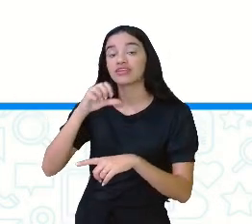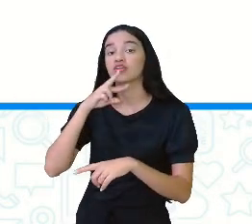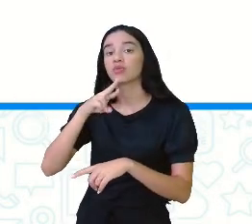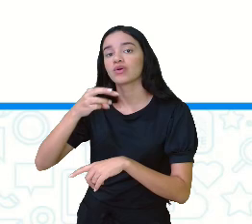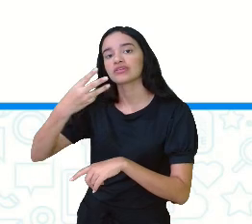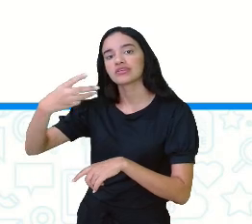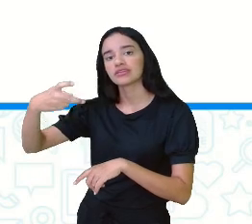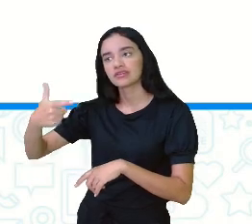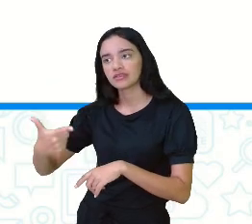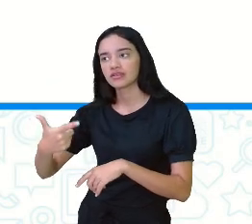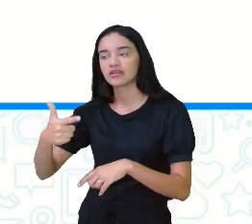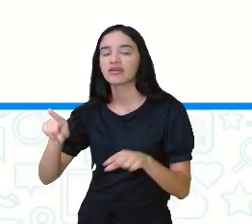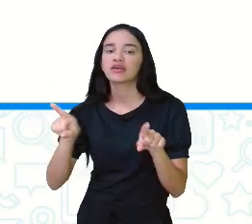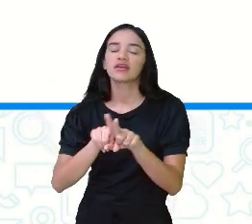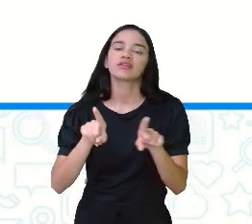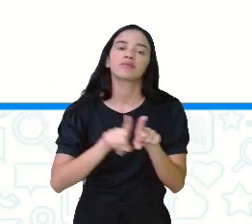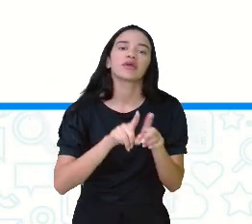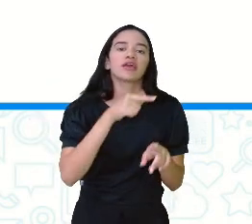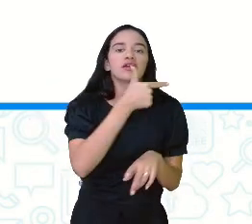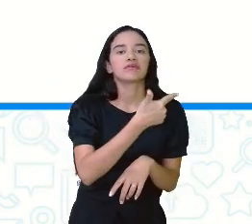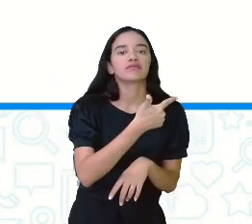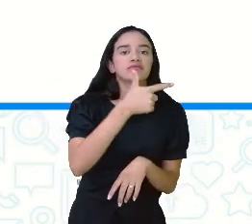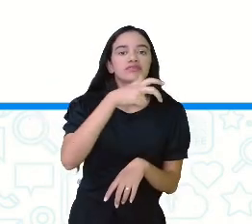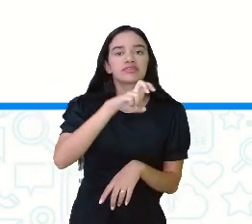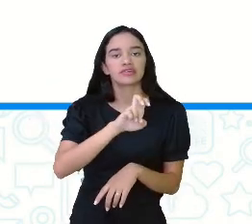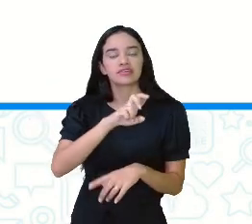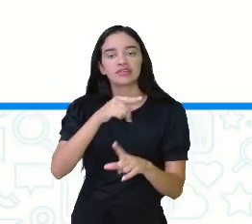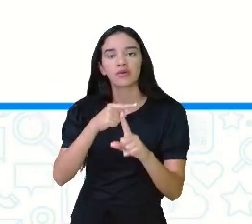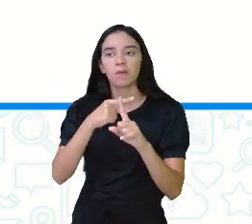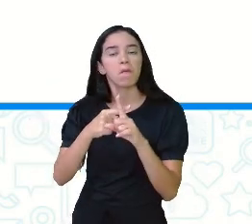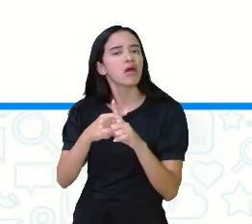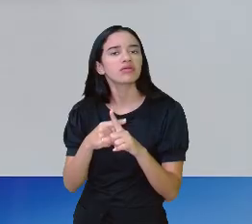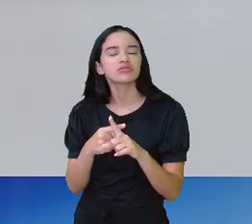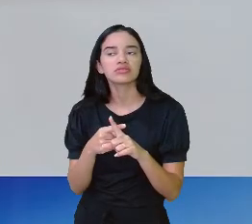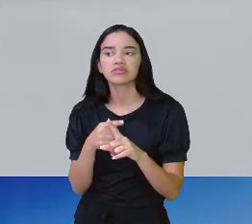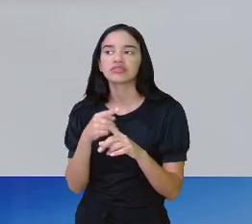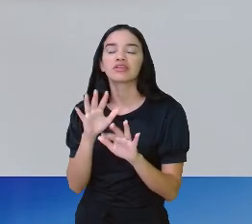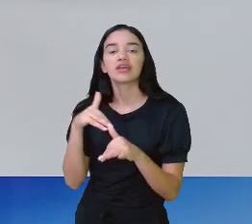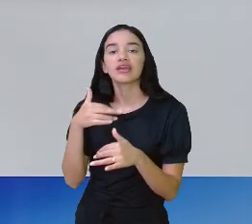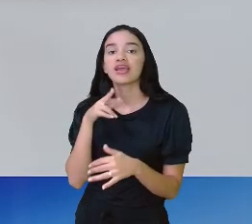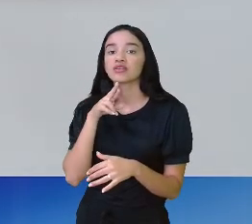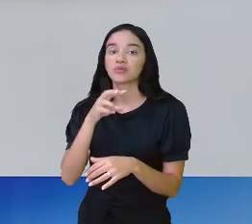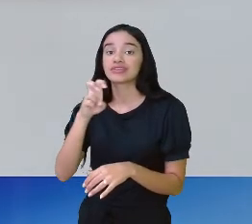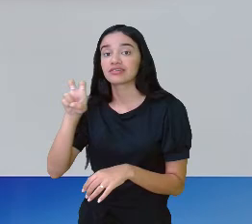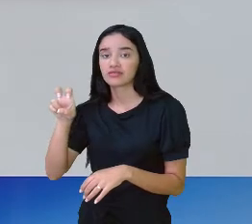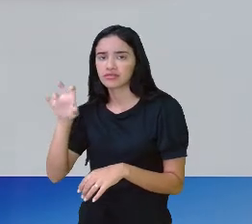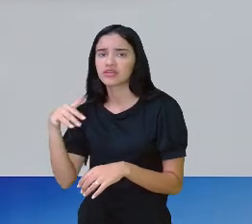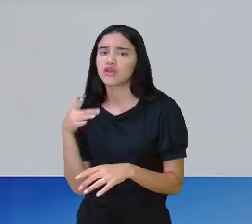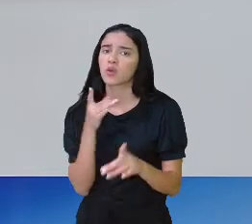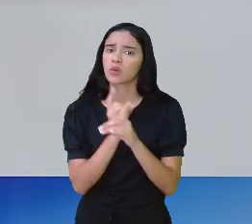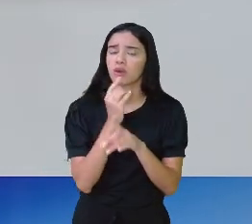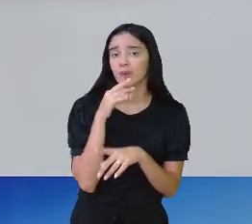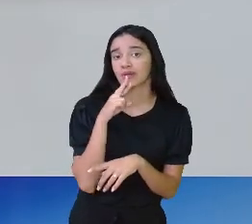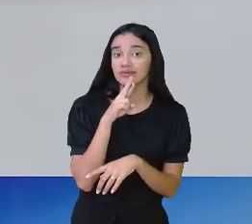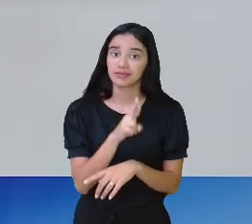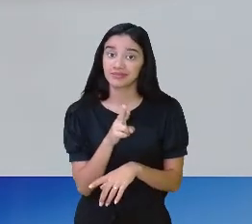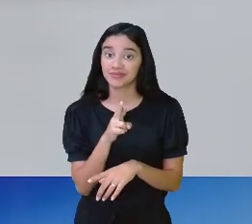E essa adição fazendo a operação inversa e encontrar o